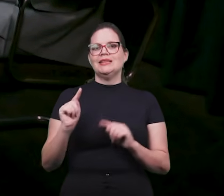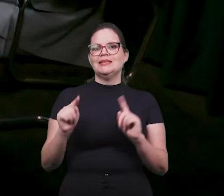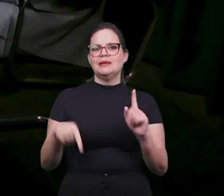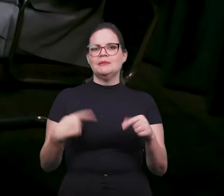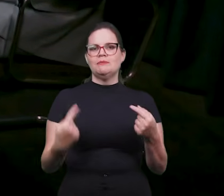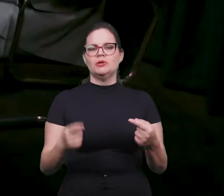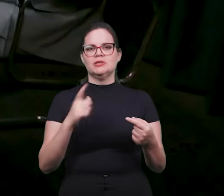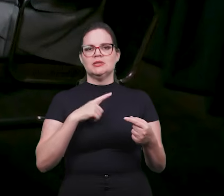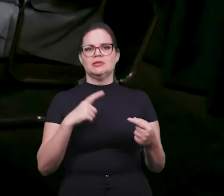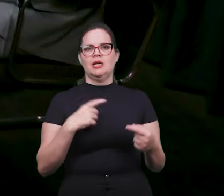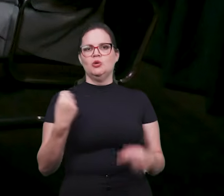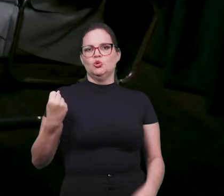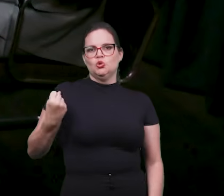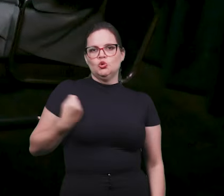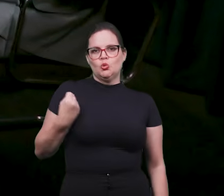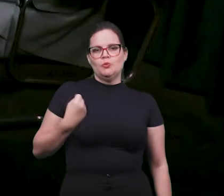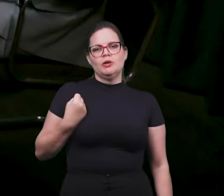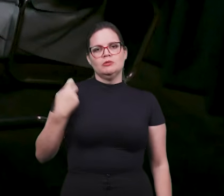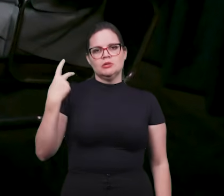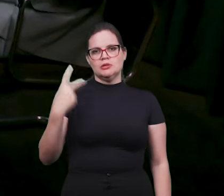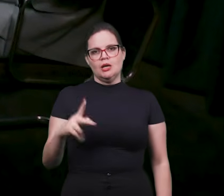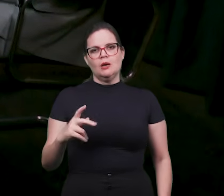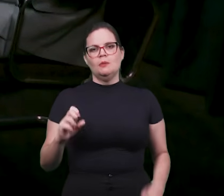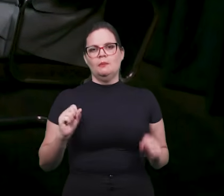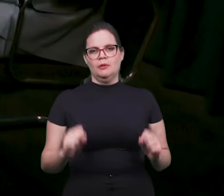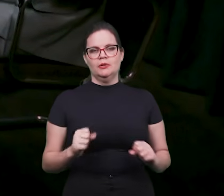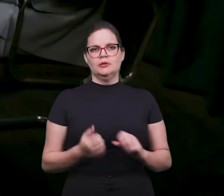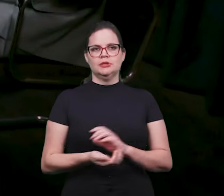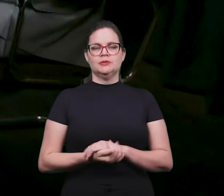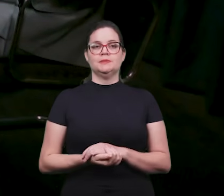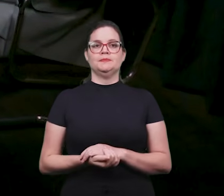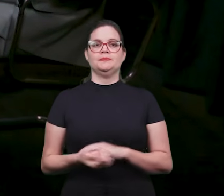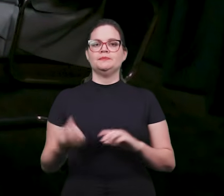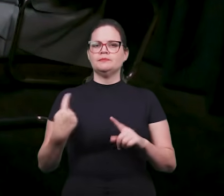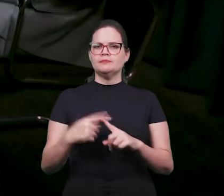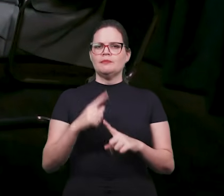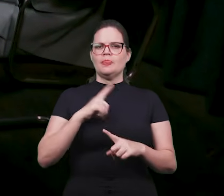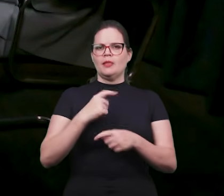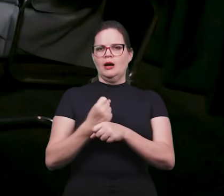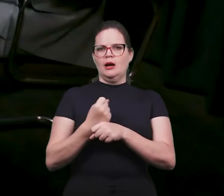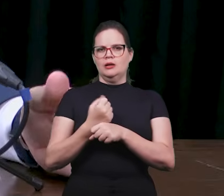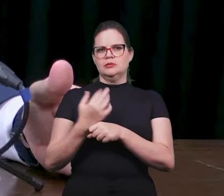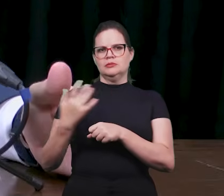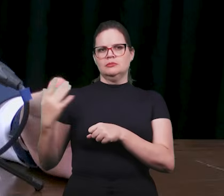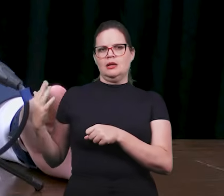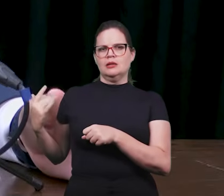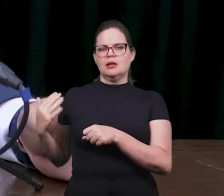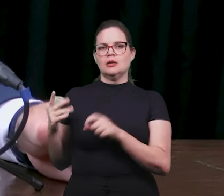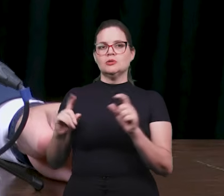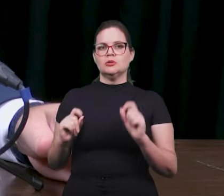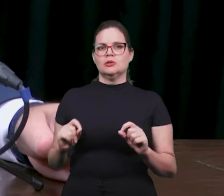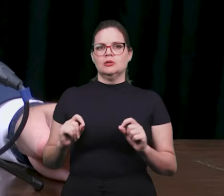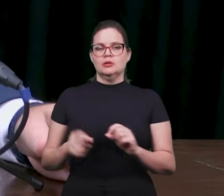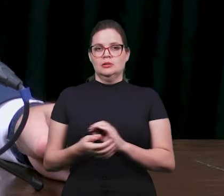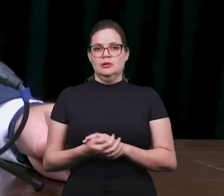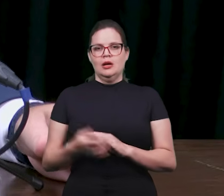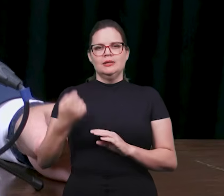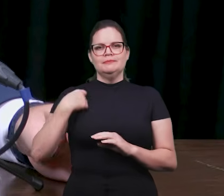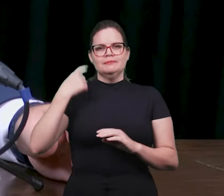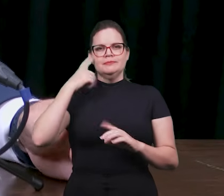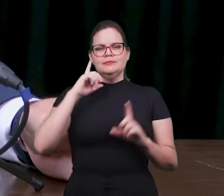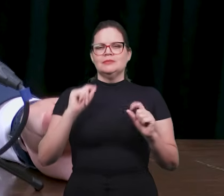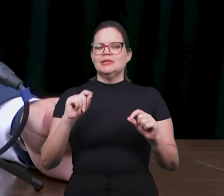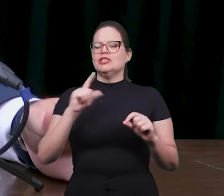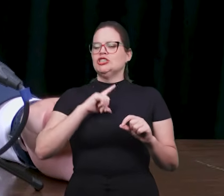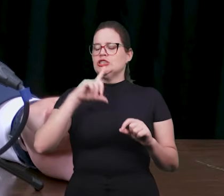nome do número do seu CNPJ. Porque alguns anos atrás, né, se criticava, né?